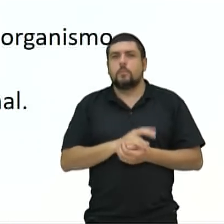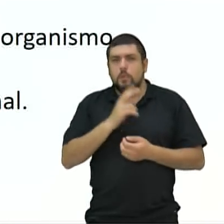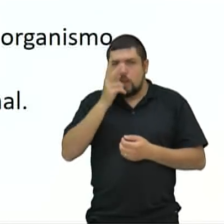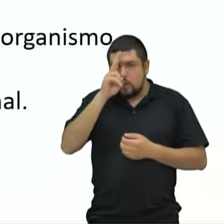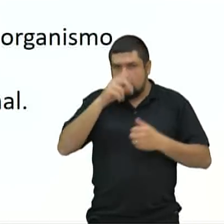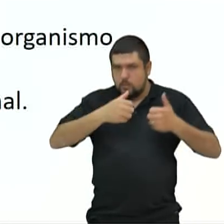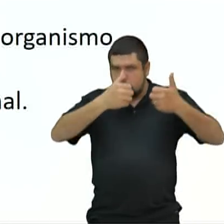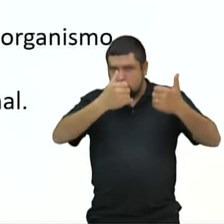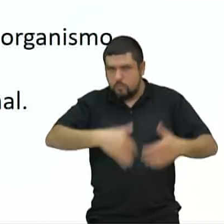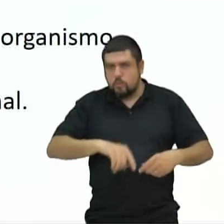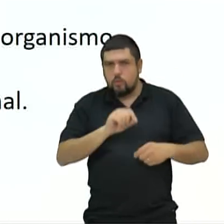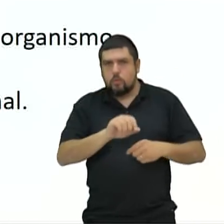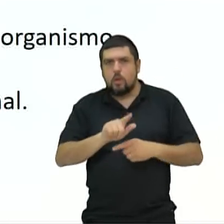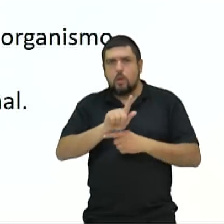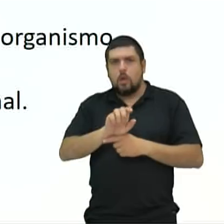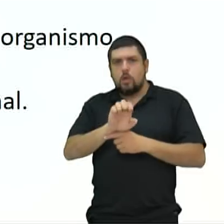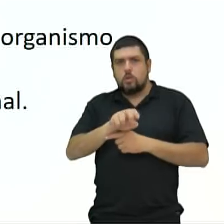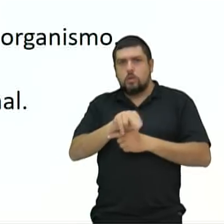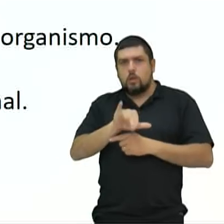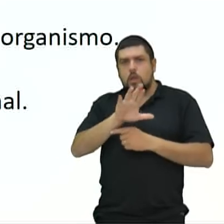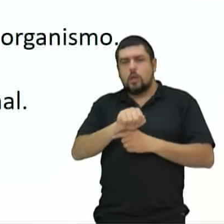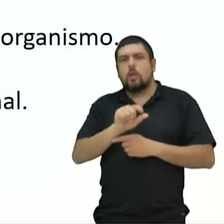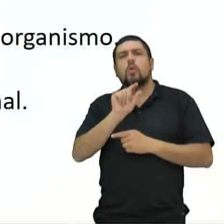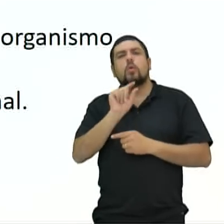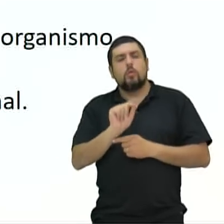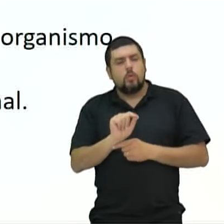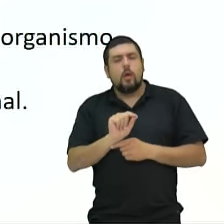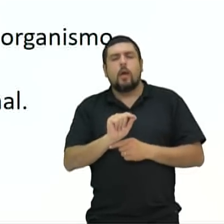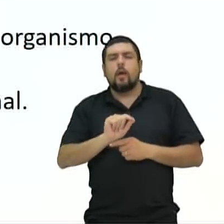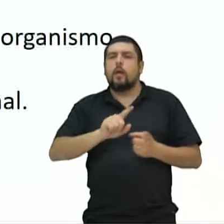que a vacina gênica é o contrário, gente? Que uma das